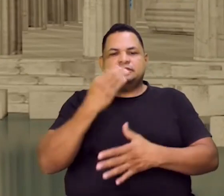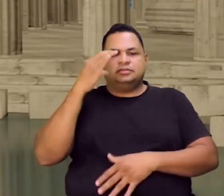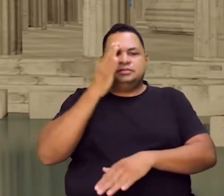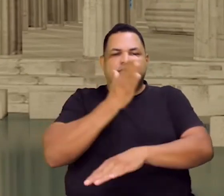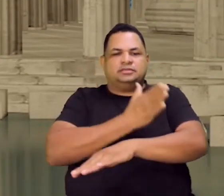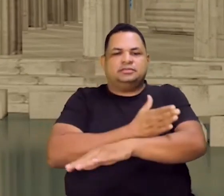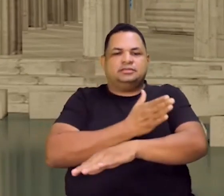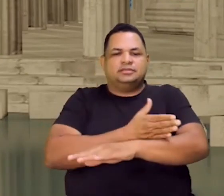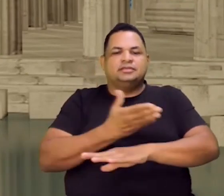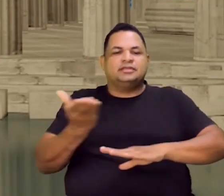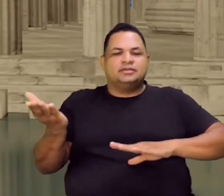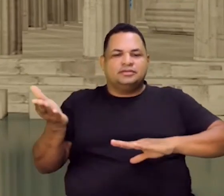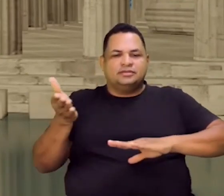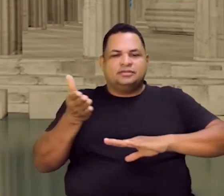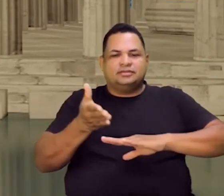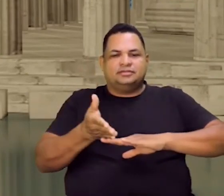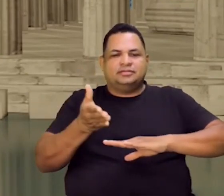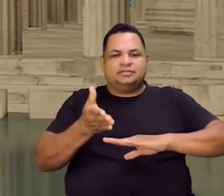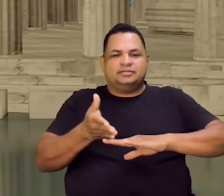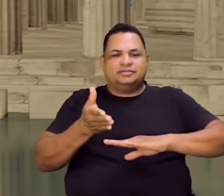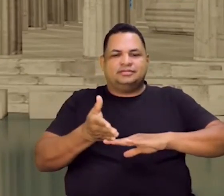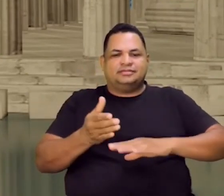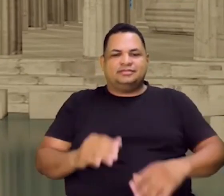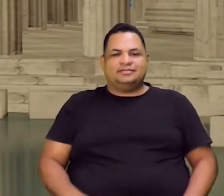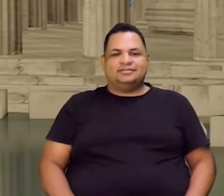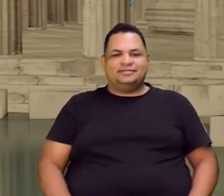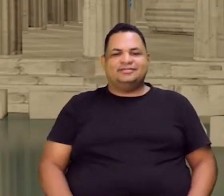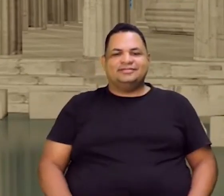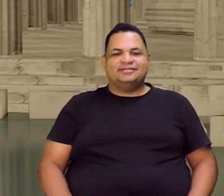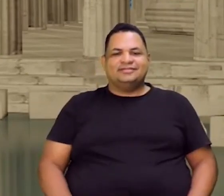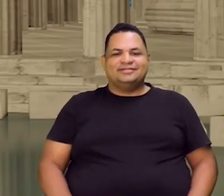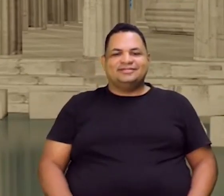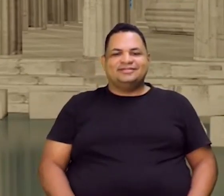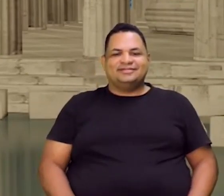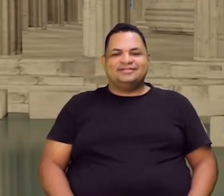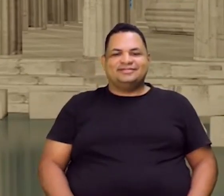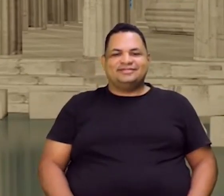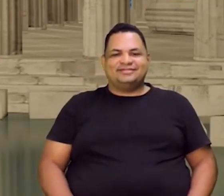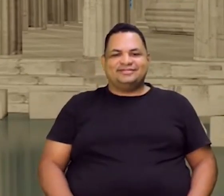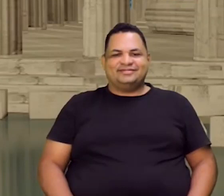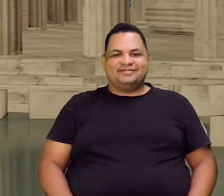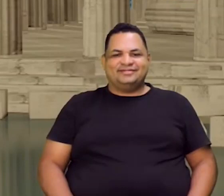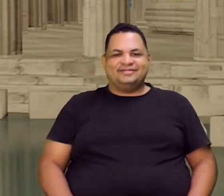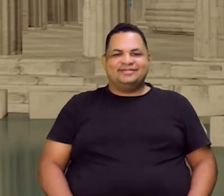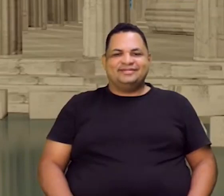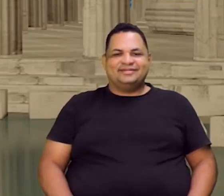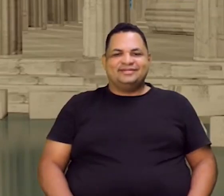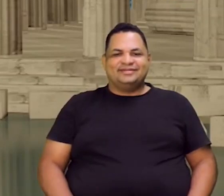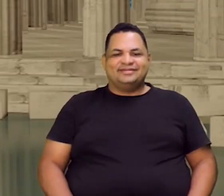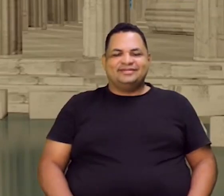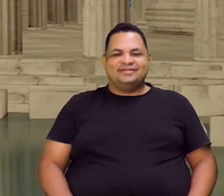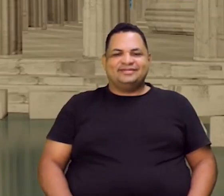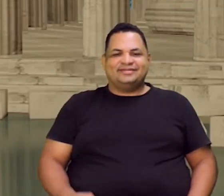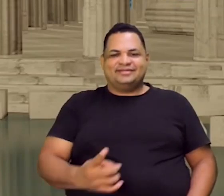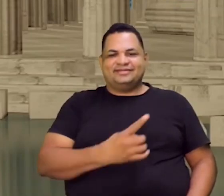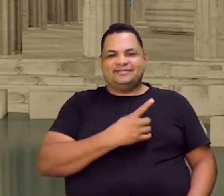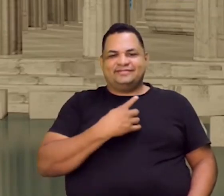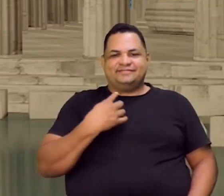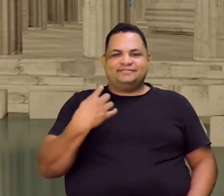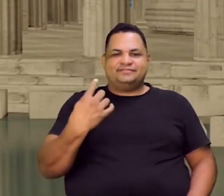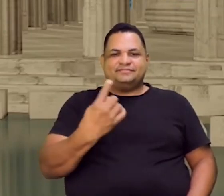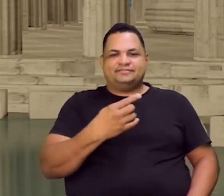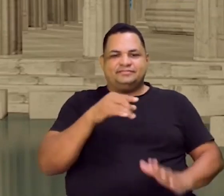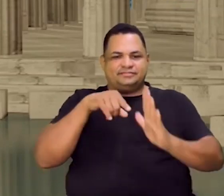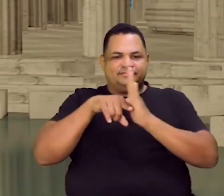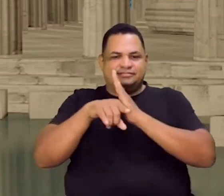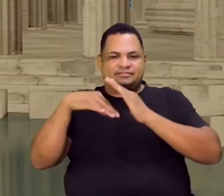Agora moderna. Bem, o Sami está ensinando a idade moderna. E aqui nós vamos